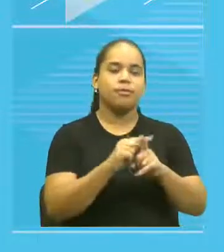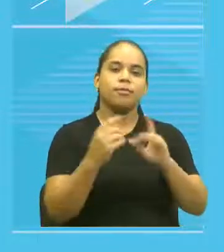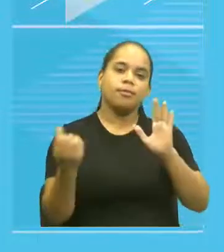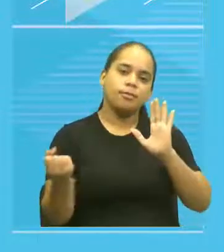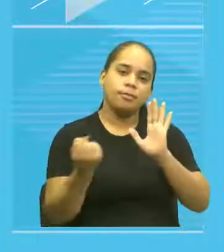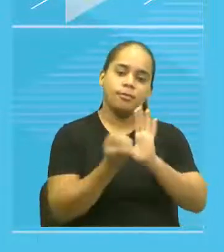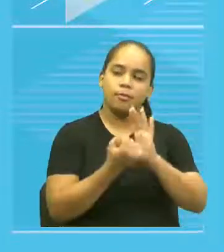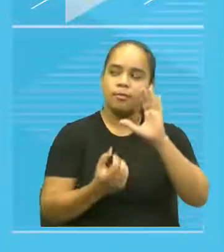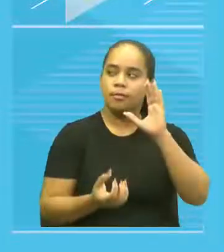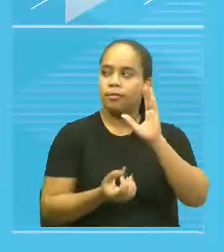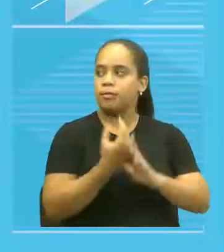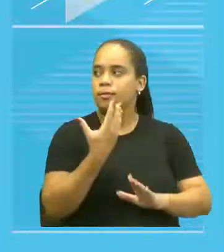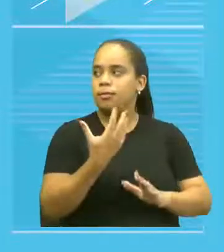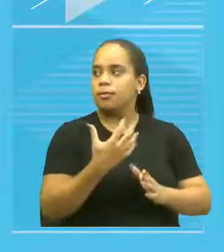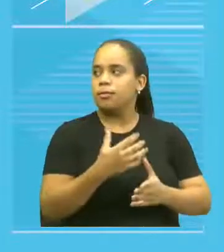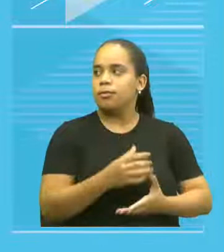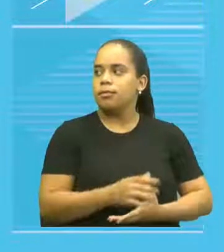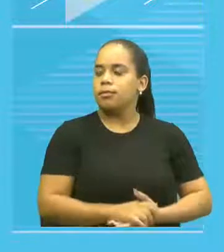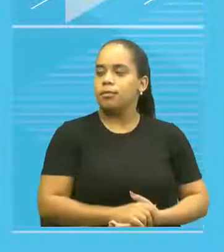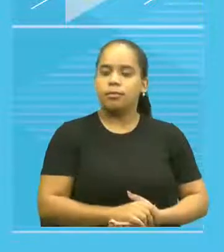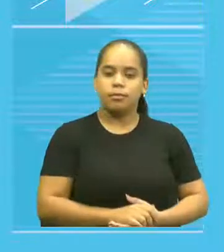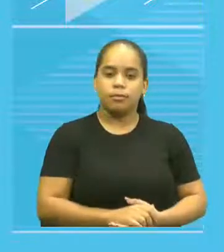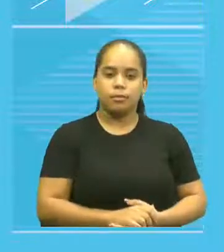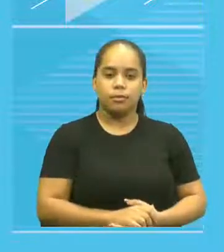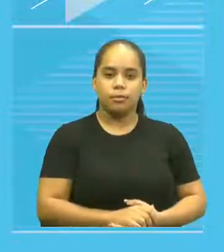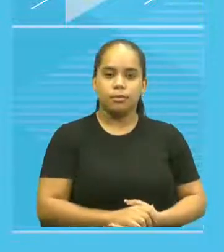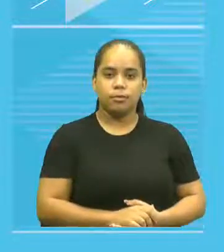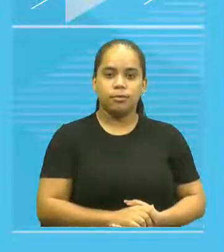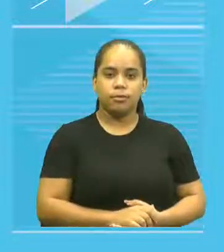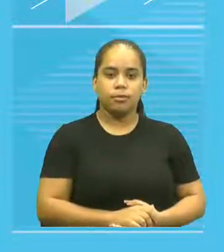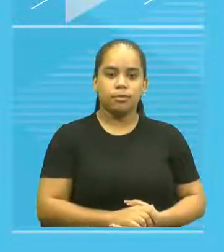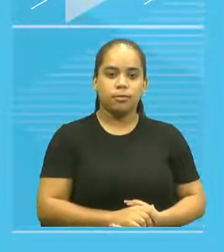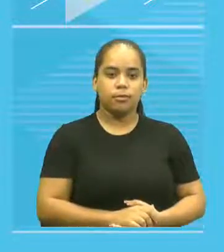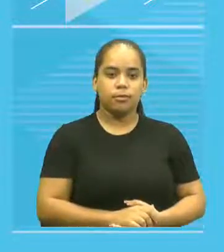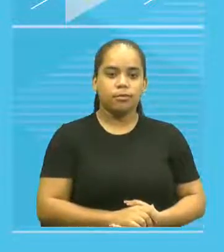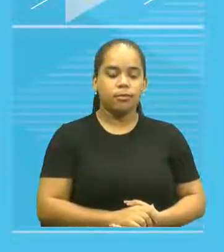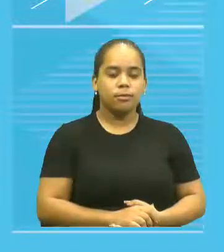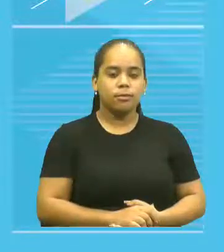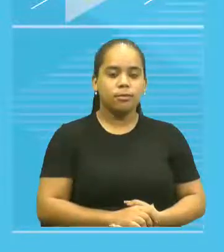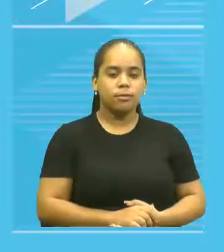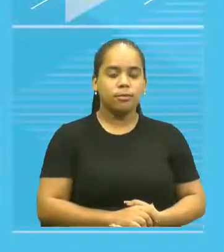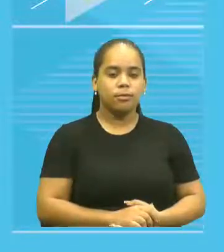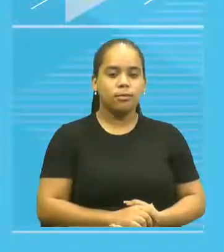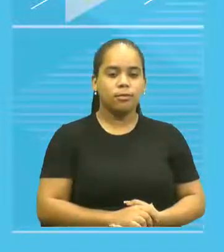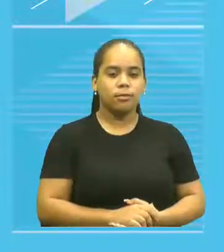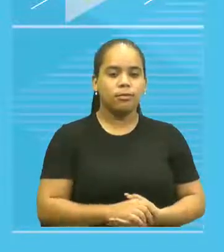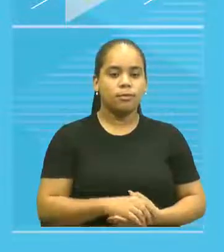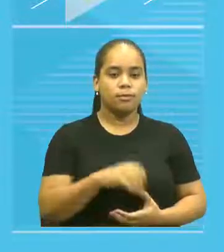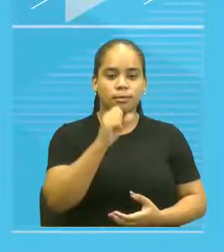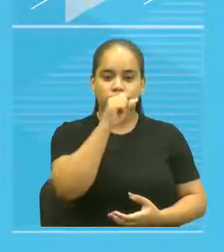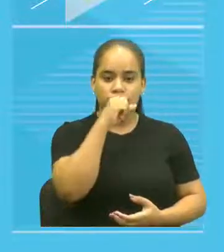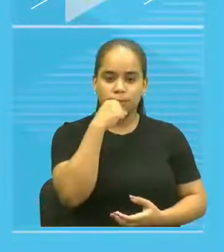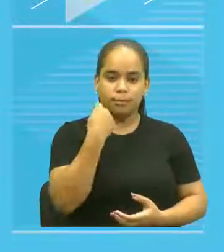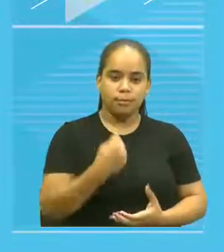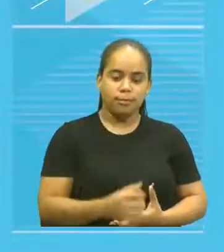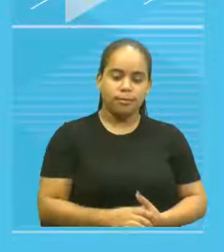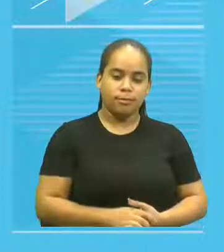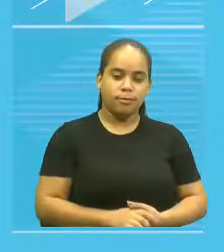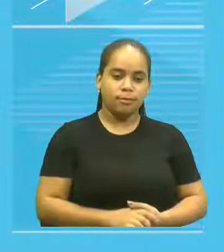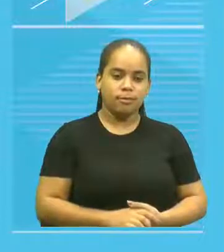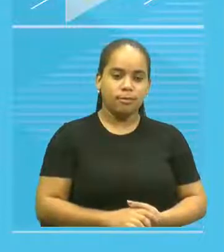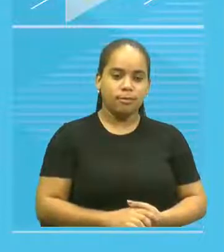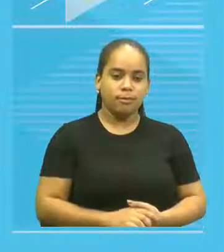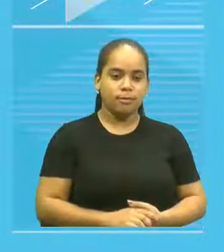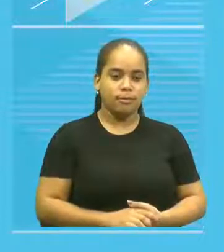a origem da da industrialização no Brasil café com pão café com pão café com pão